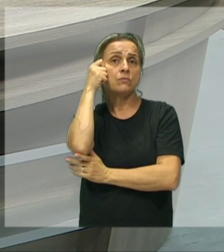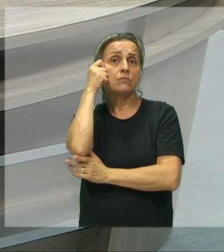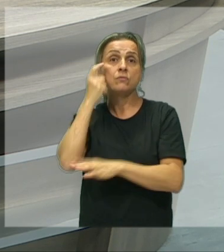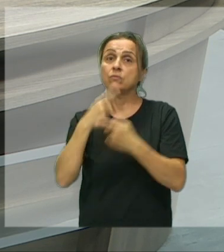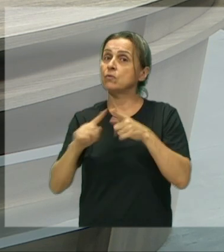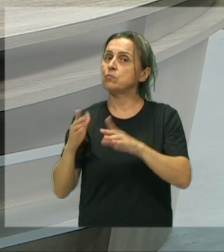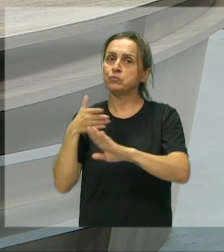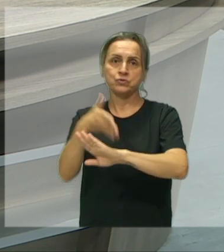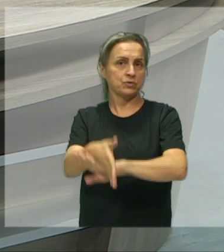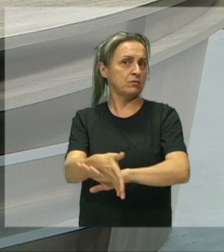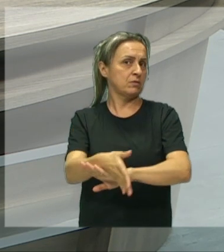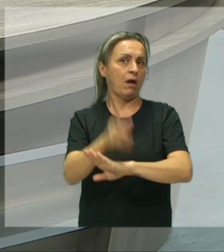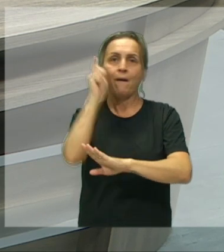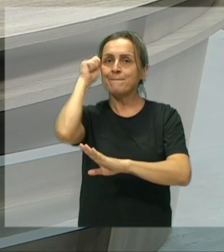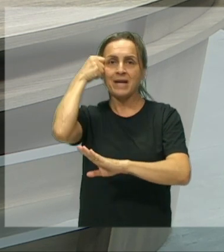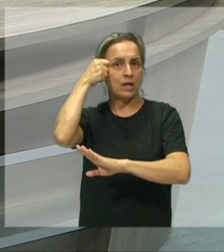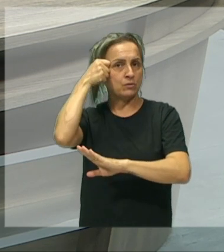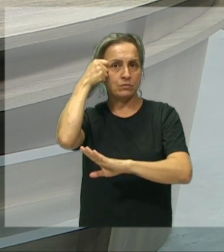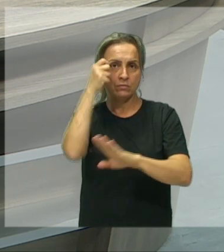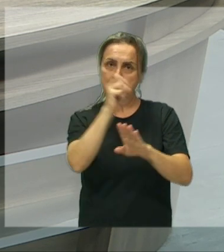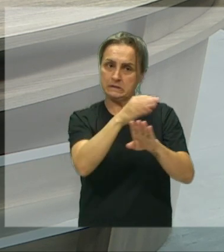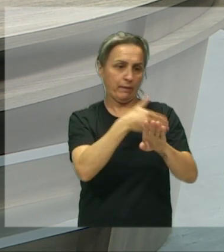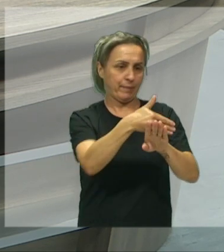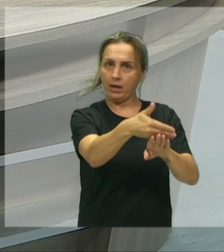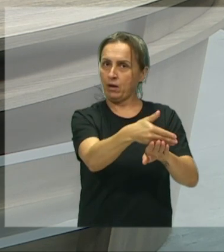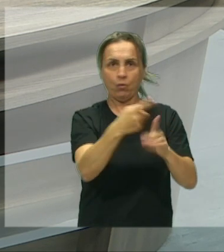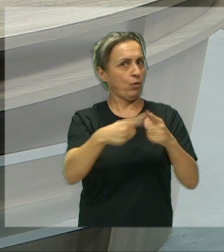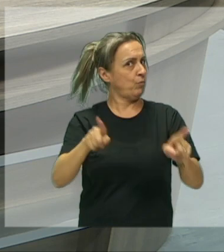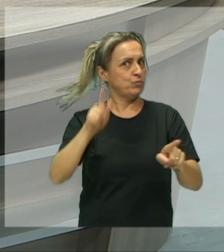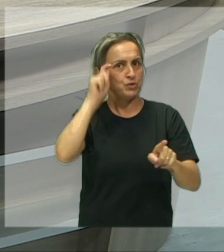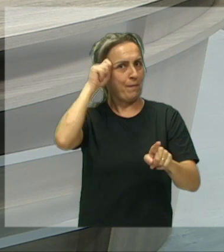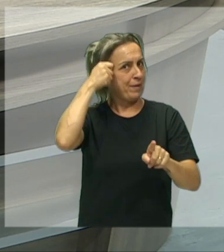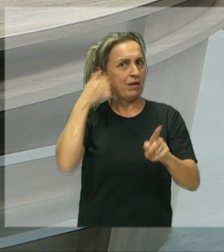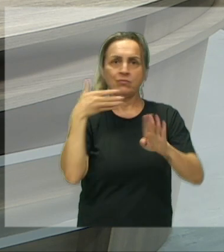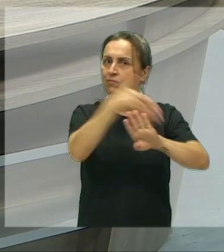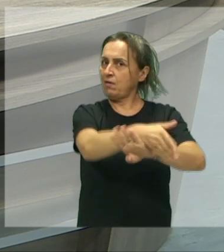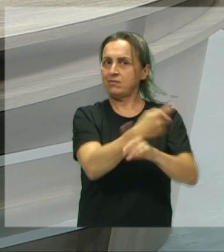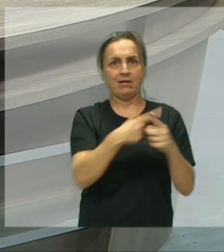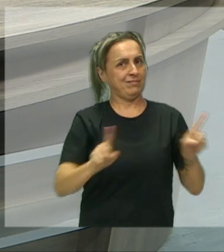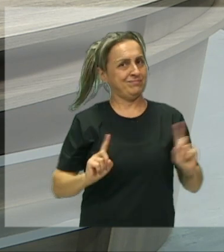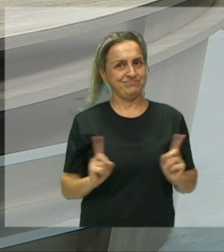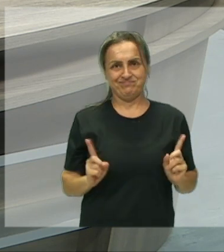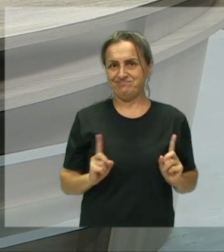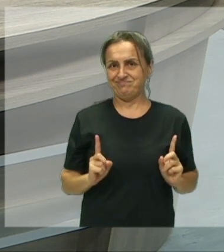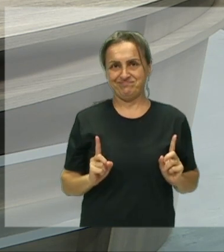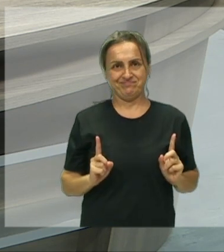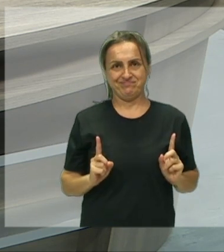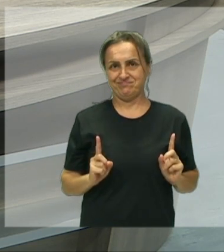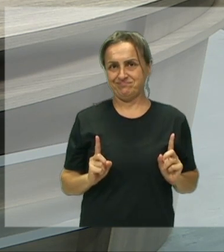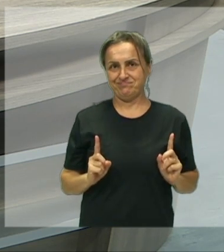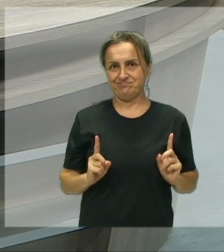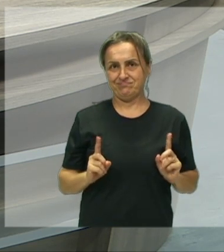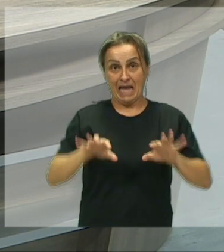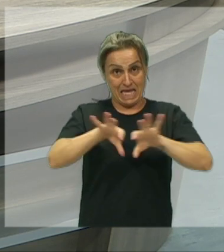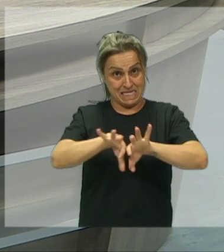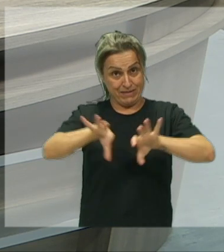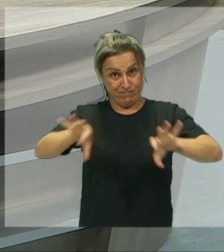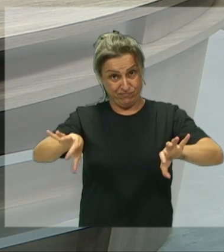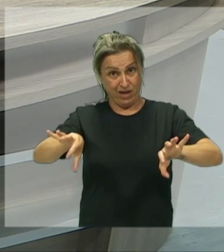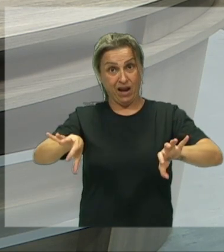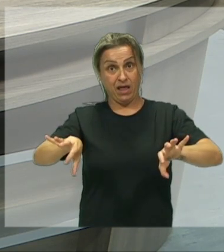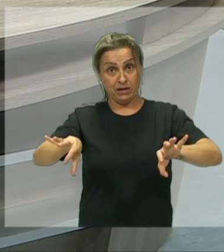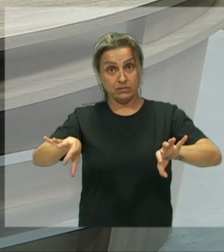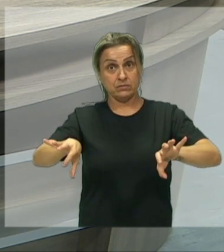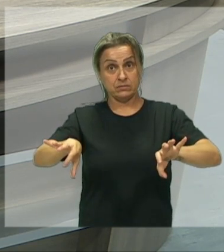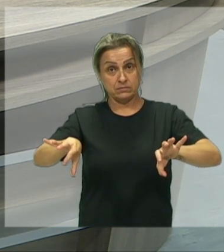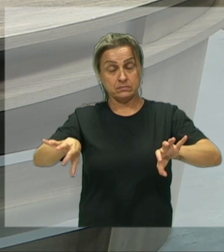ninguém preto num clube de branco, numa sociedade, né? Então, eles